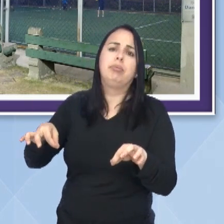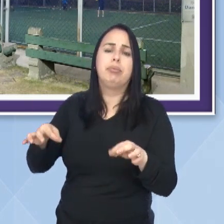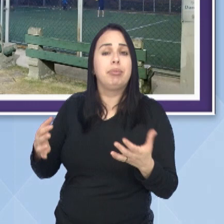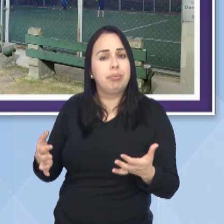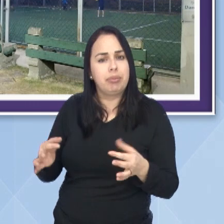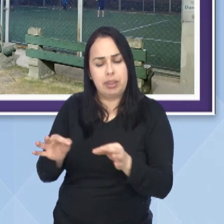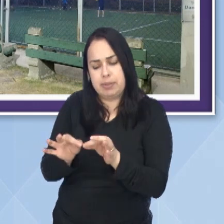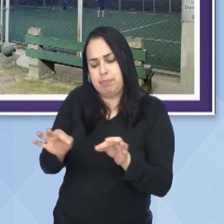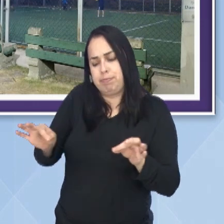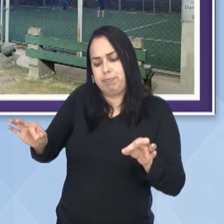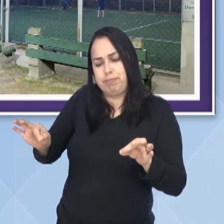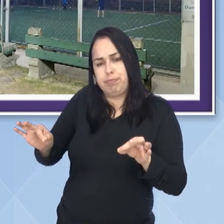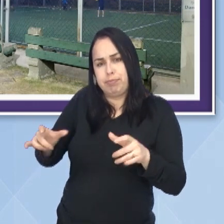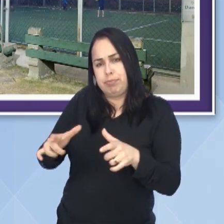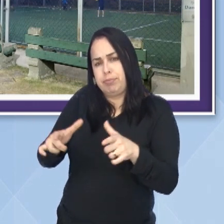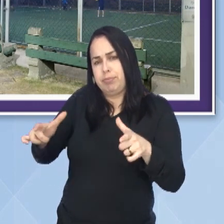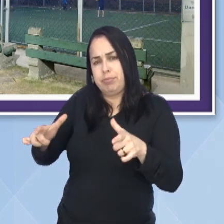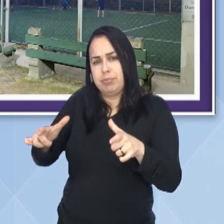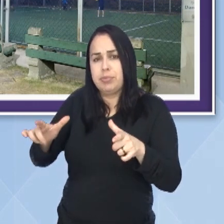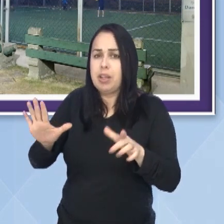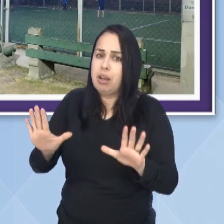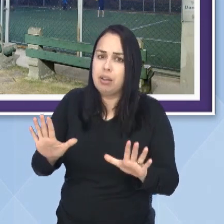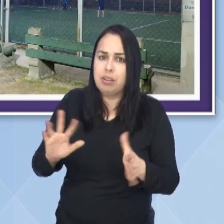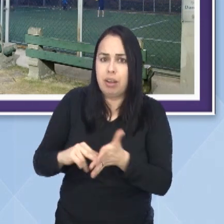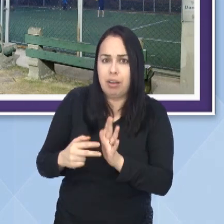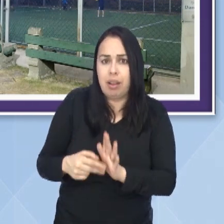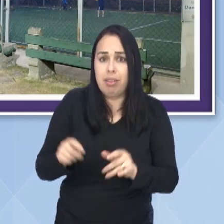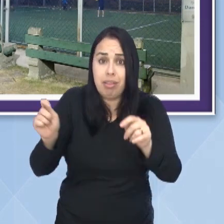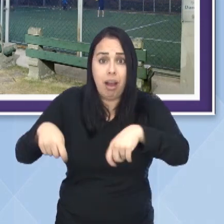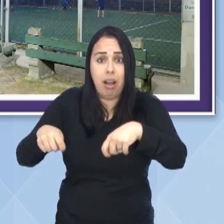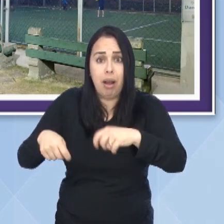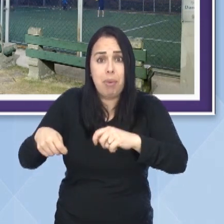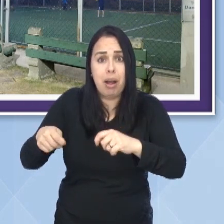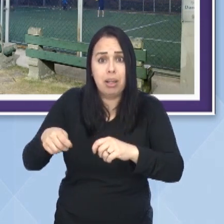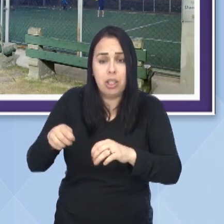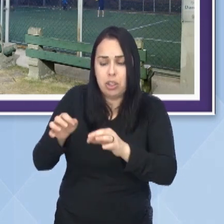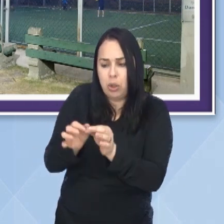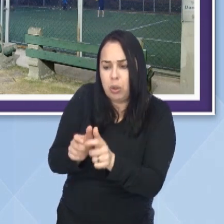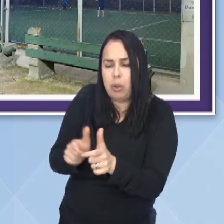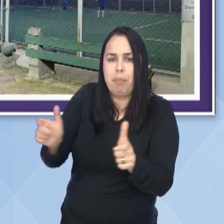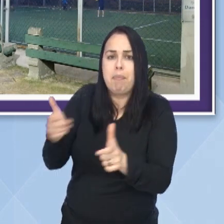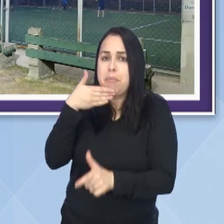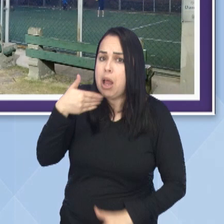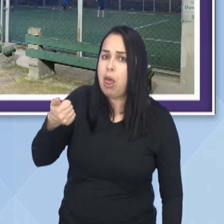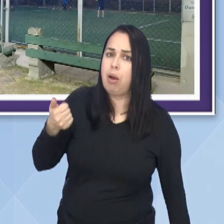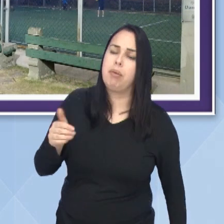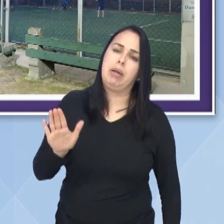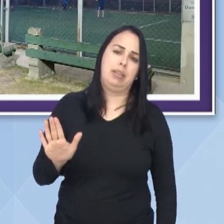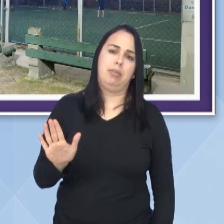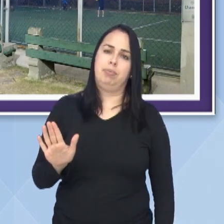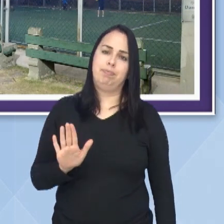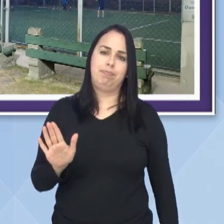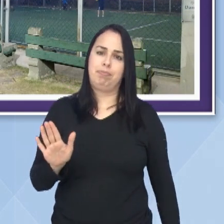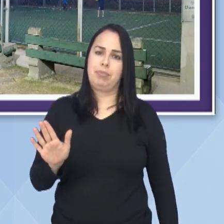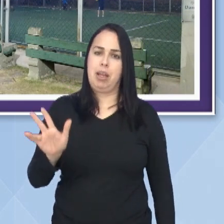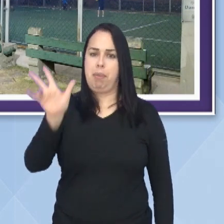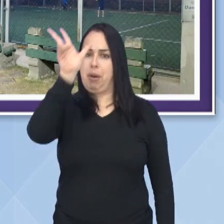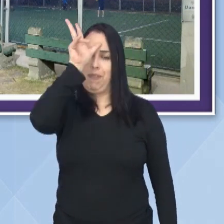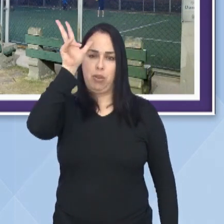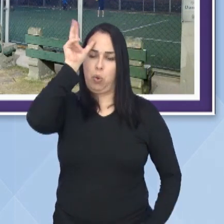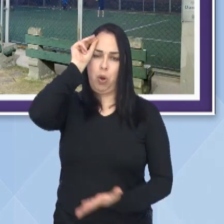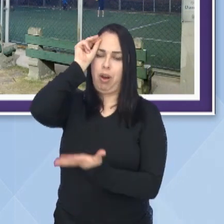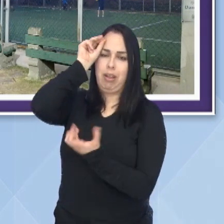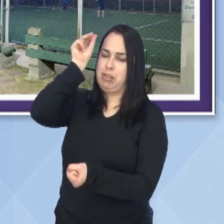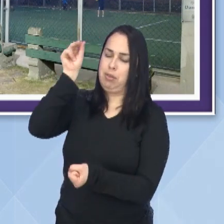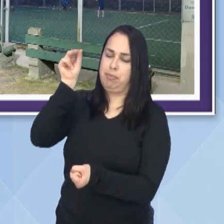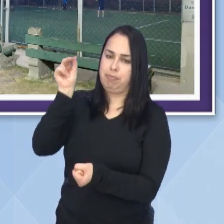e 3 metros de comprimento, 6 metros. Ou seja, dava para aumentar, dava para ser uma quadra melhor. Mas não, viraram as costas e